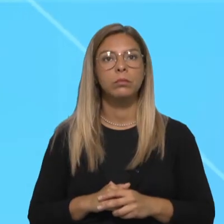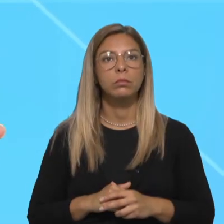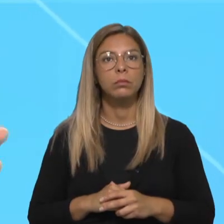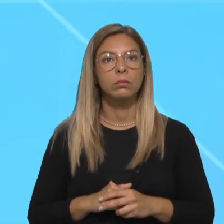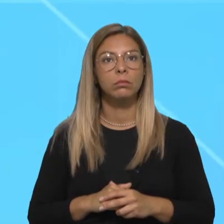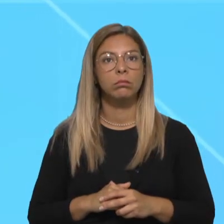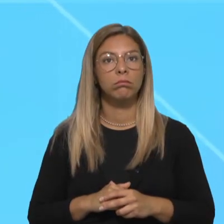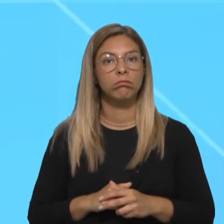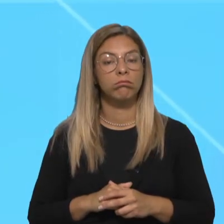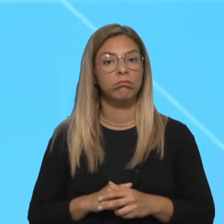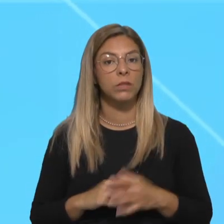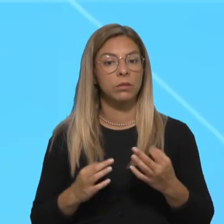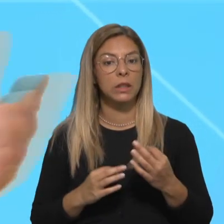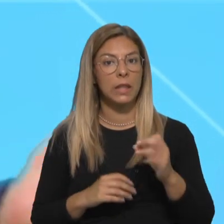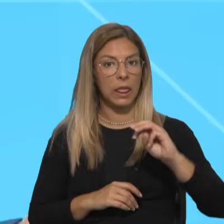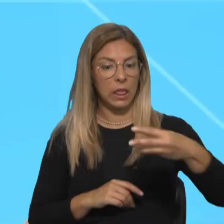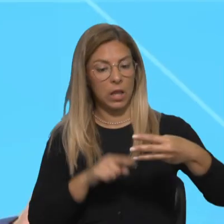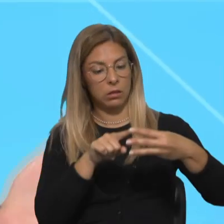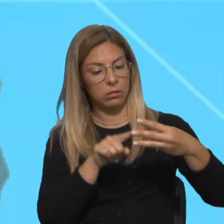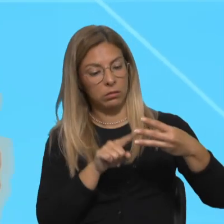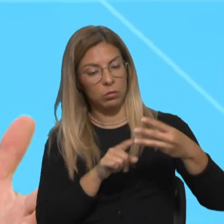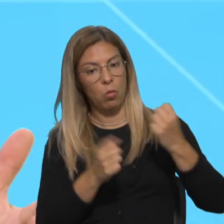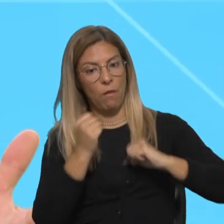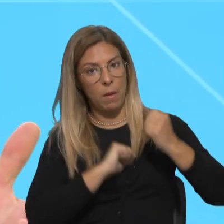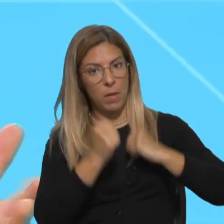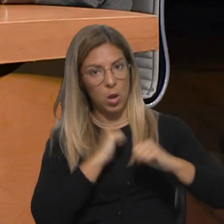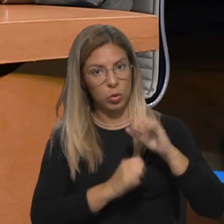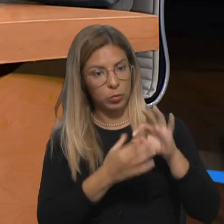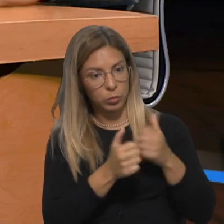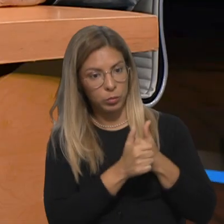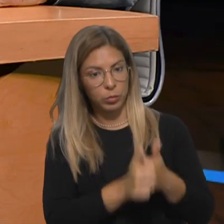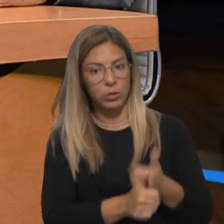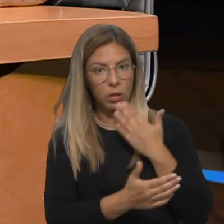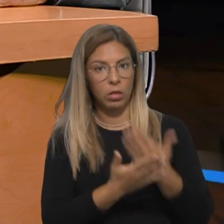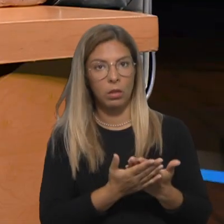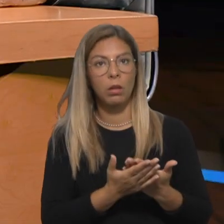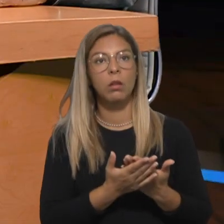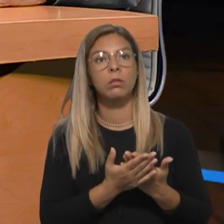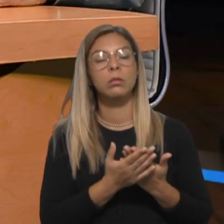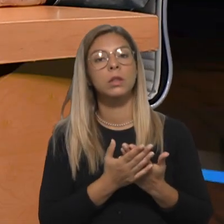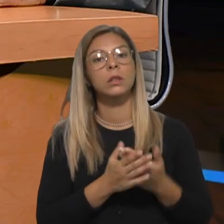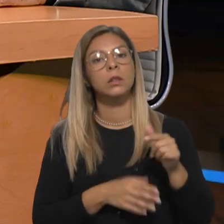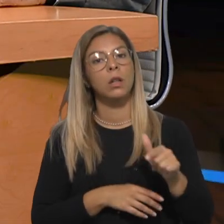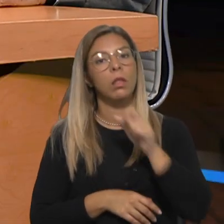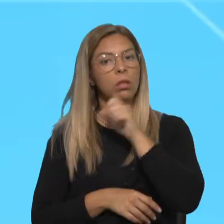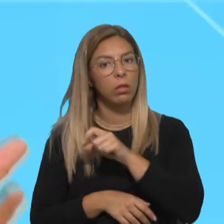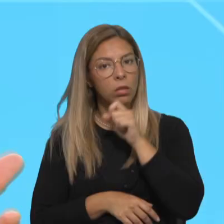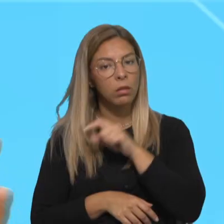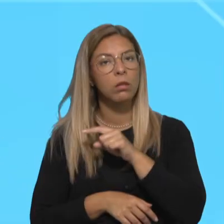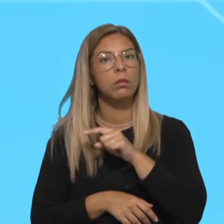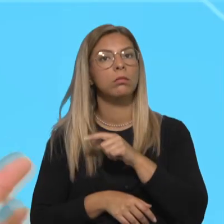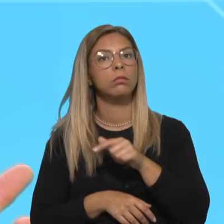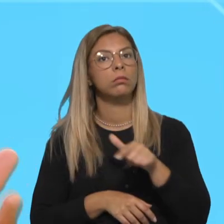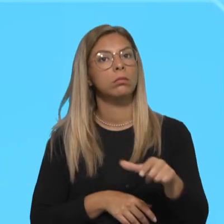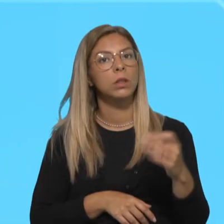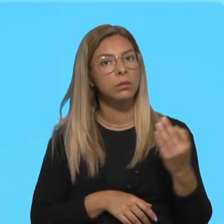enfim, 3 movimentos, uma organização, ou 2 movimentos, mas sim 3 movimentos na Igreja Católica, e são, enfim,